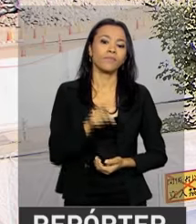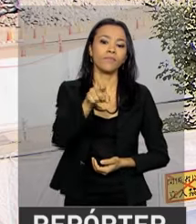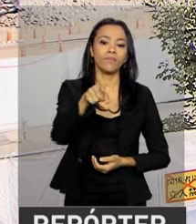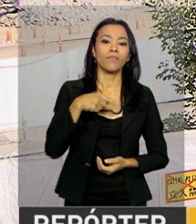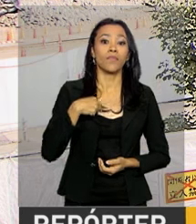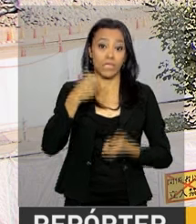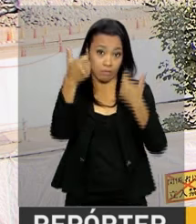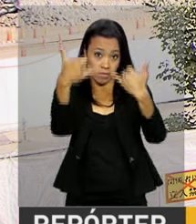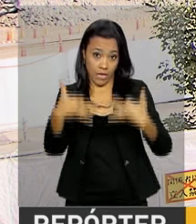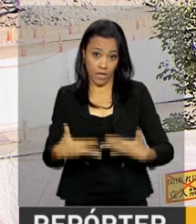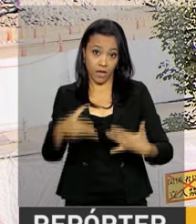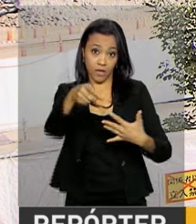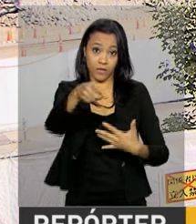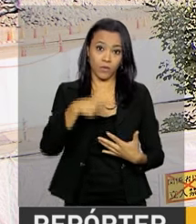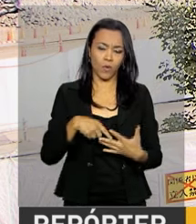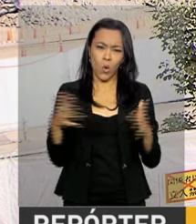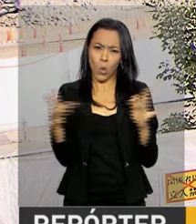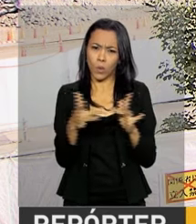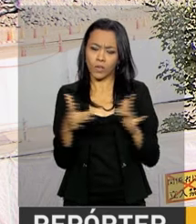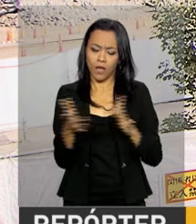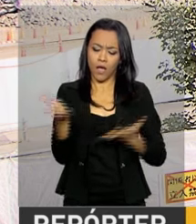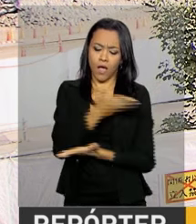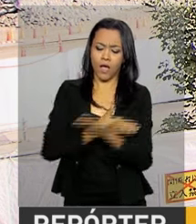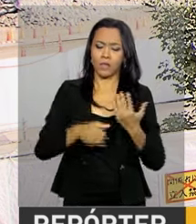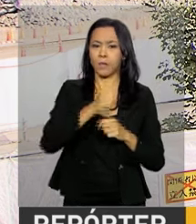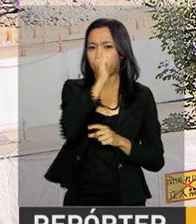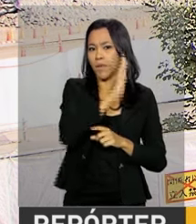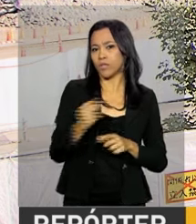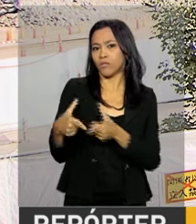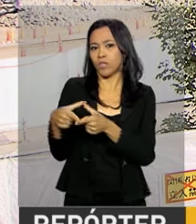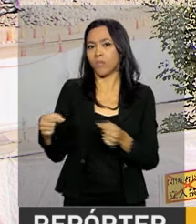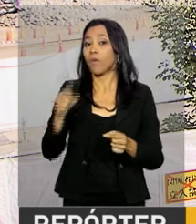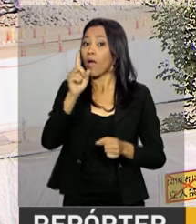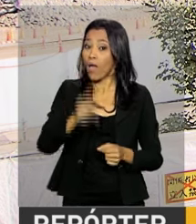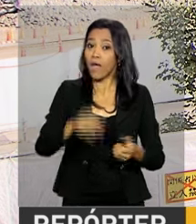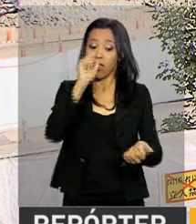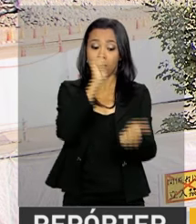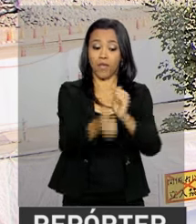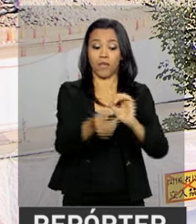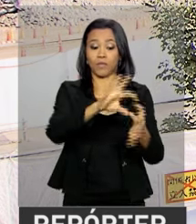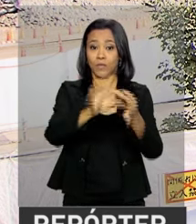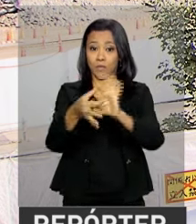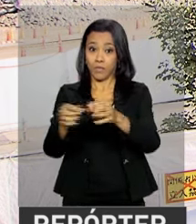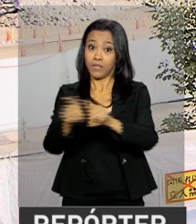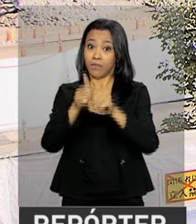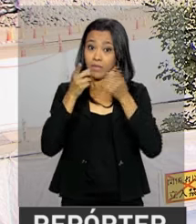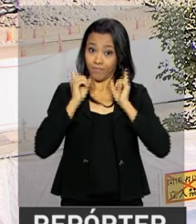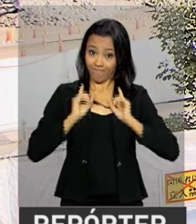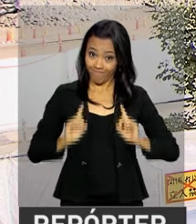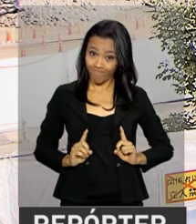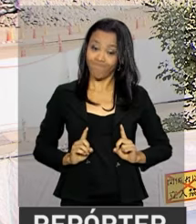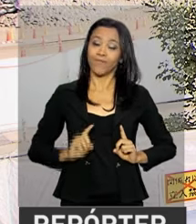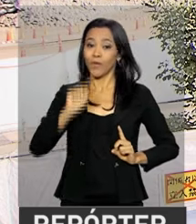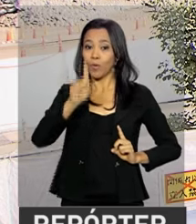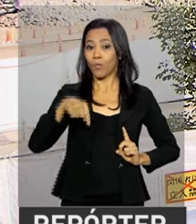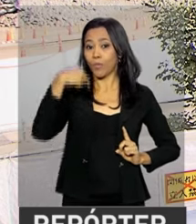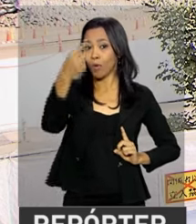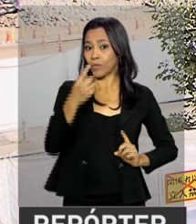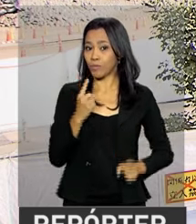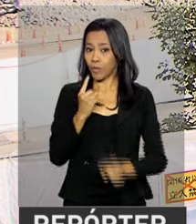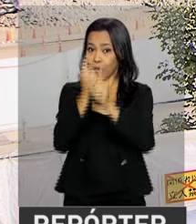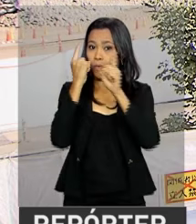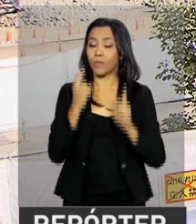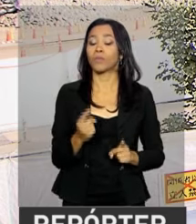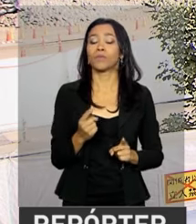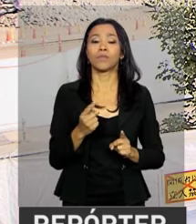ponto mais recente de contato entre brasil e japão são as olimpíadas e paraolimpíadas a próxima edição depois da